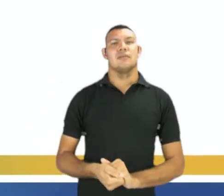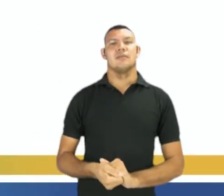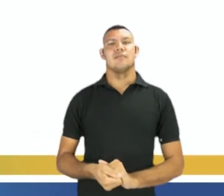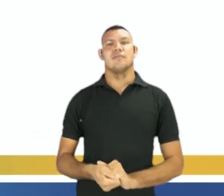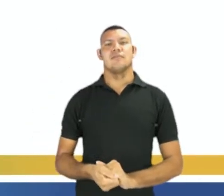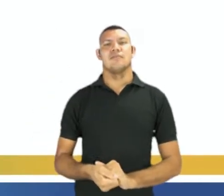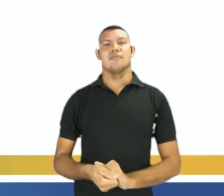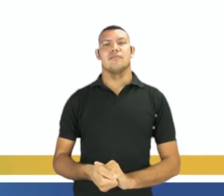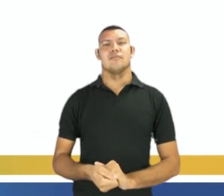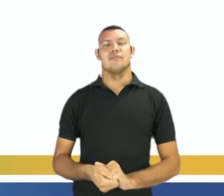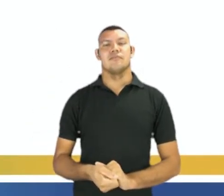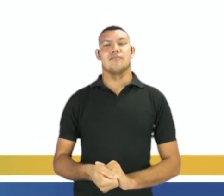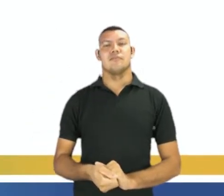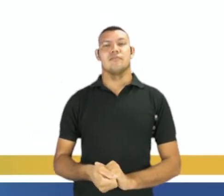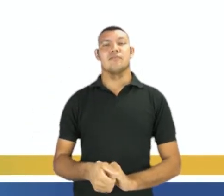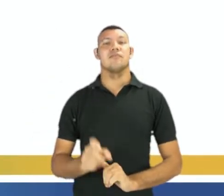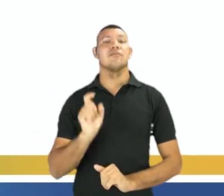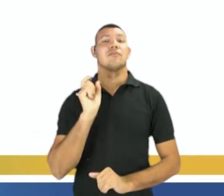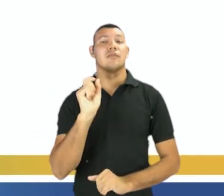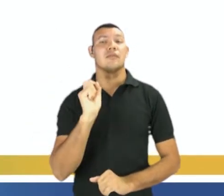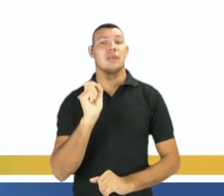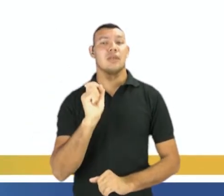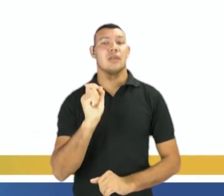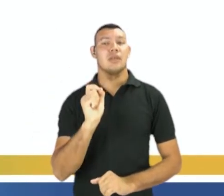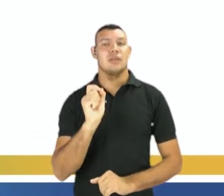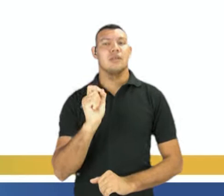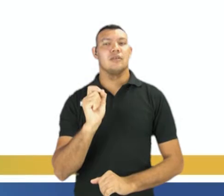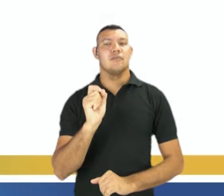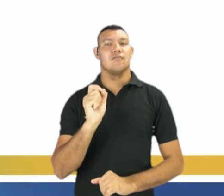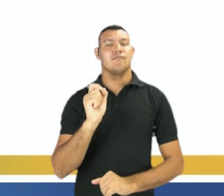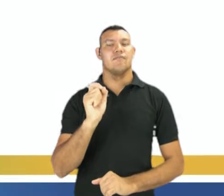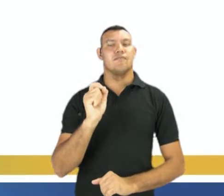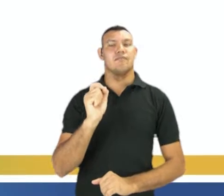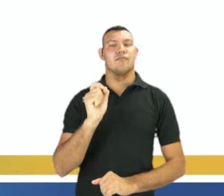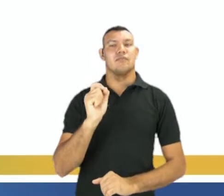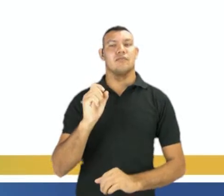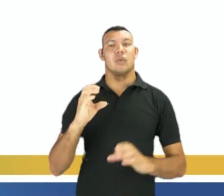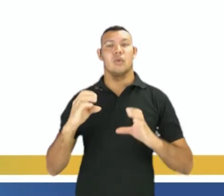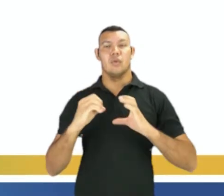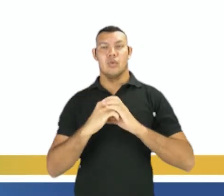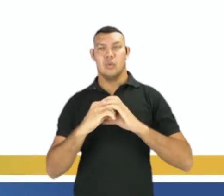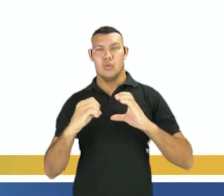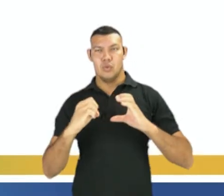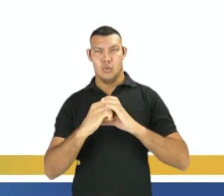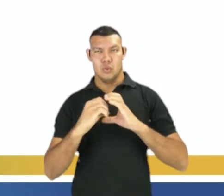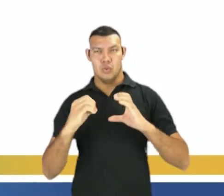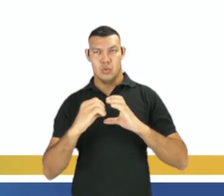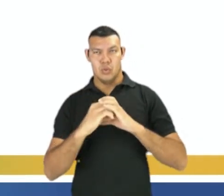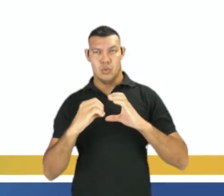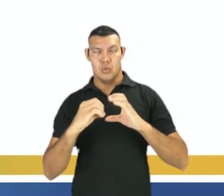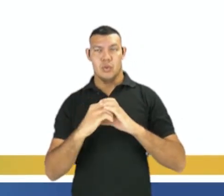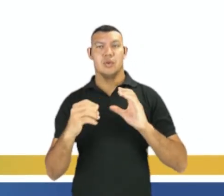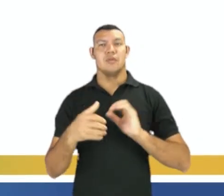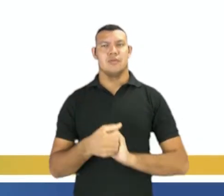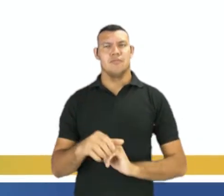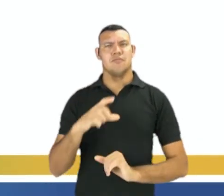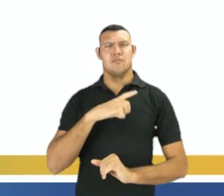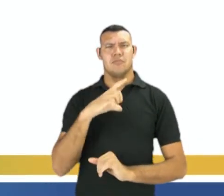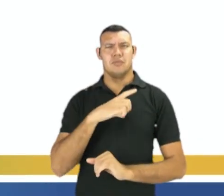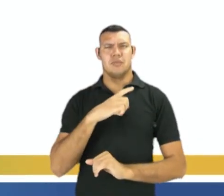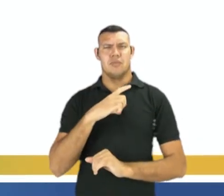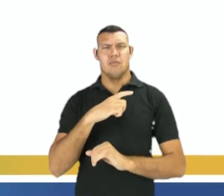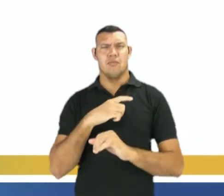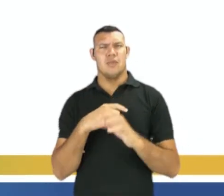é uma vegetação característica da região centro-oeste, é facilmente identificada pela população, já que apresenta aves